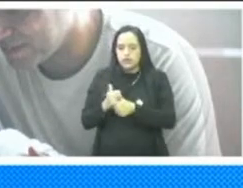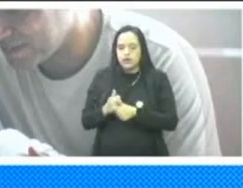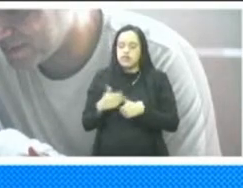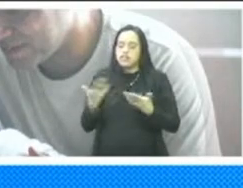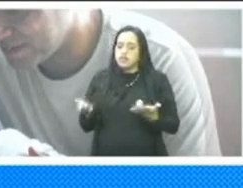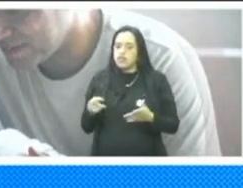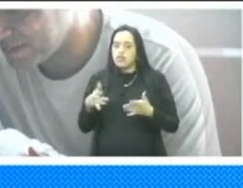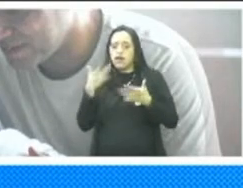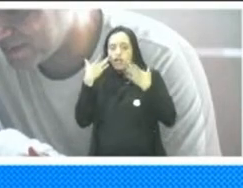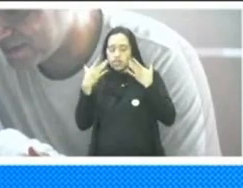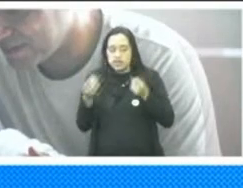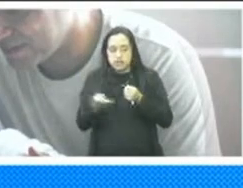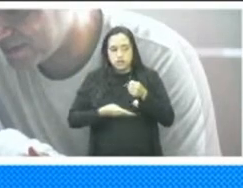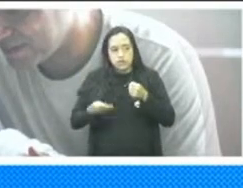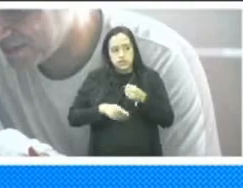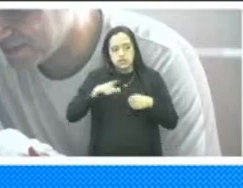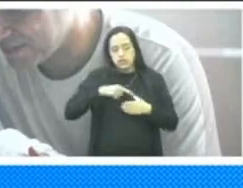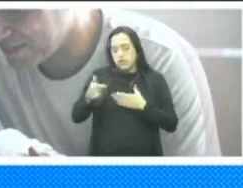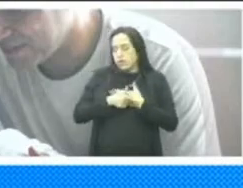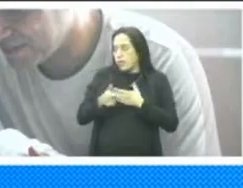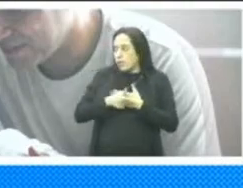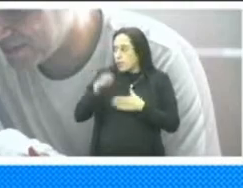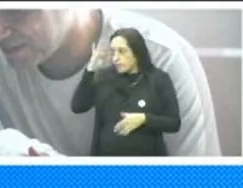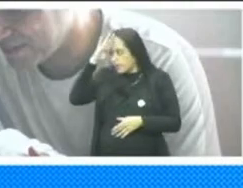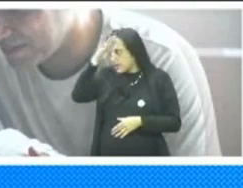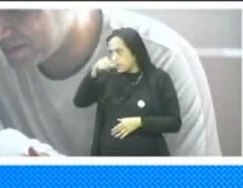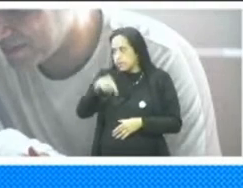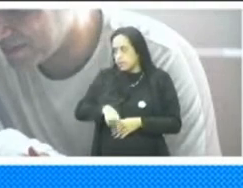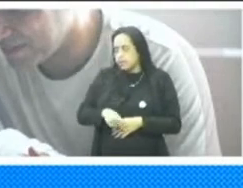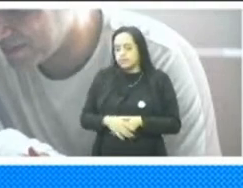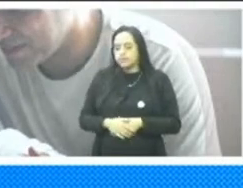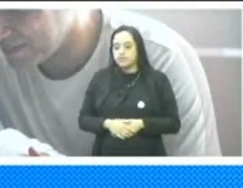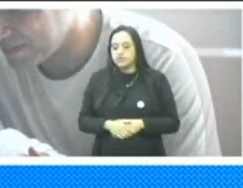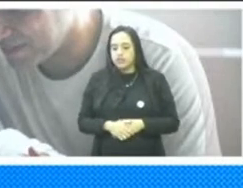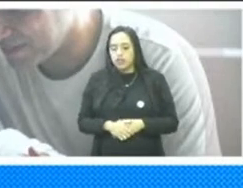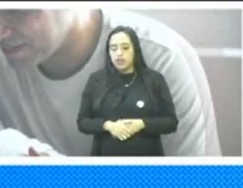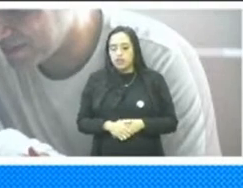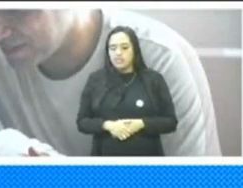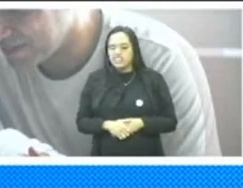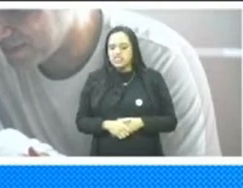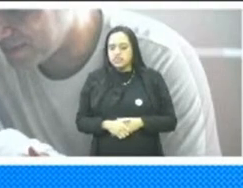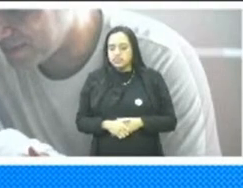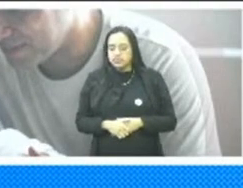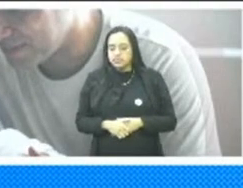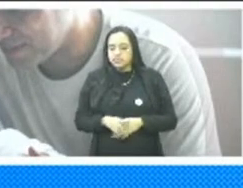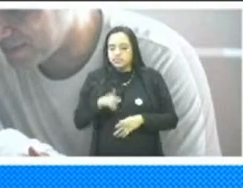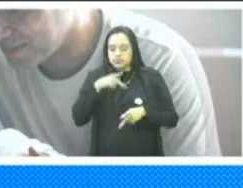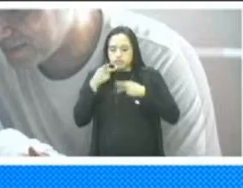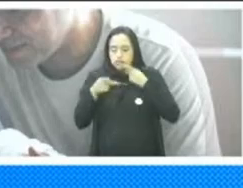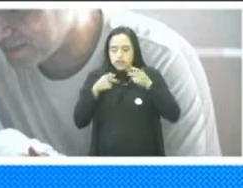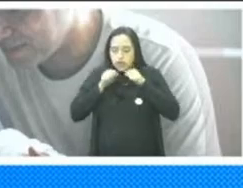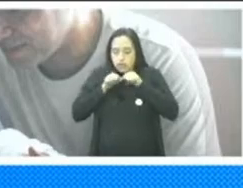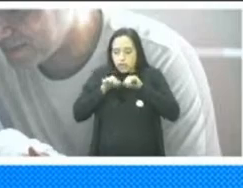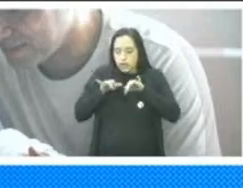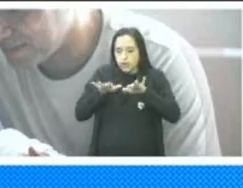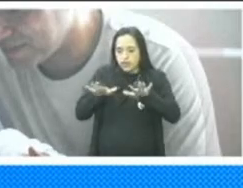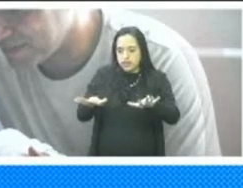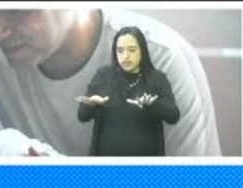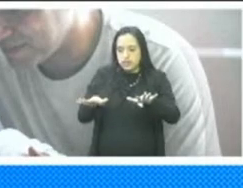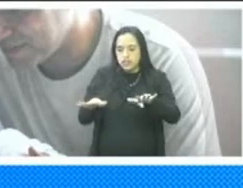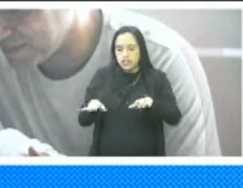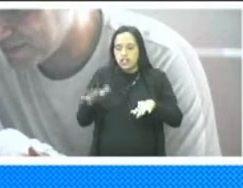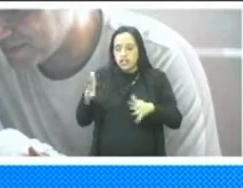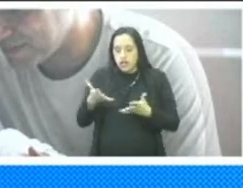enfim. Então, a atenção primária tem um papel muito importante. Falar um pouquinho da expansão, né, e